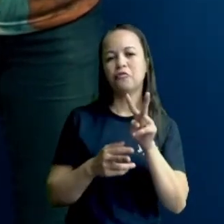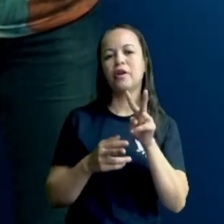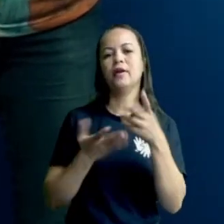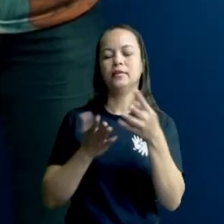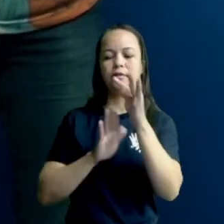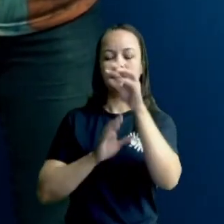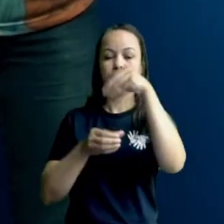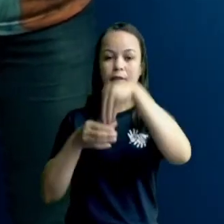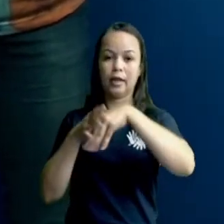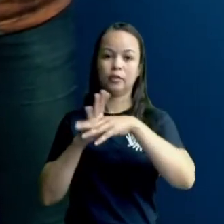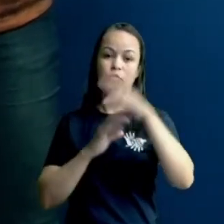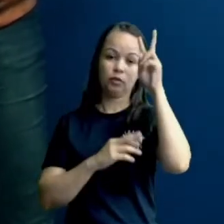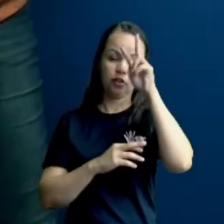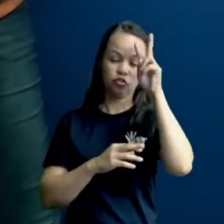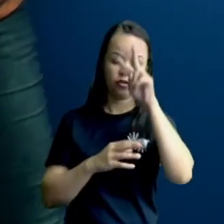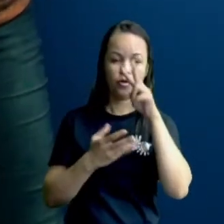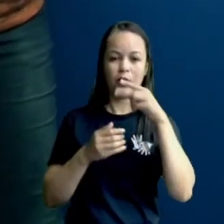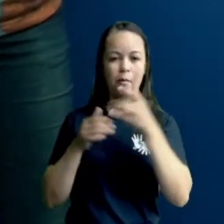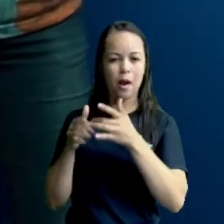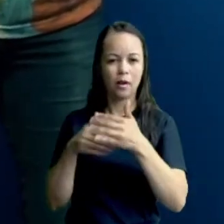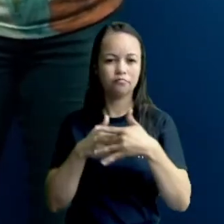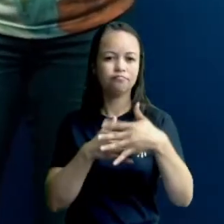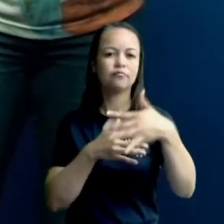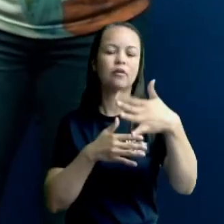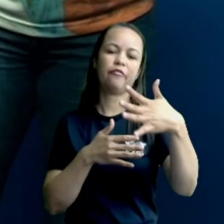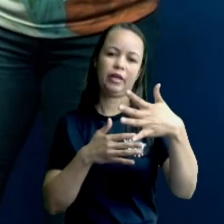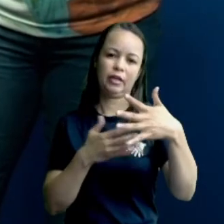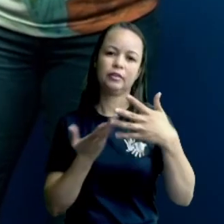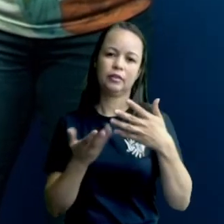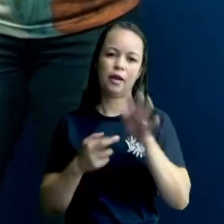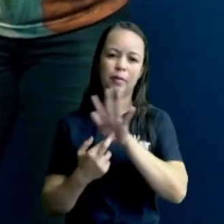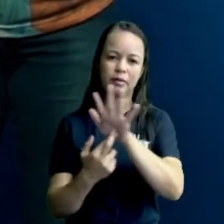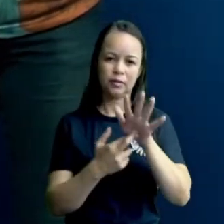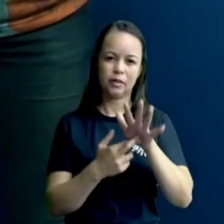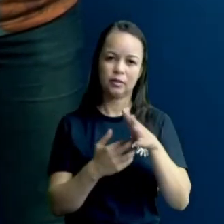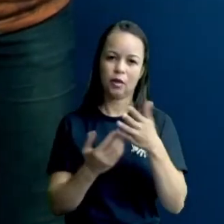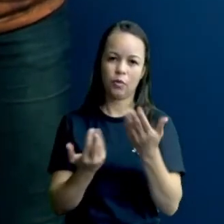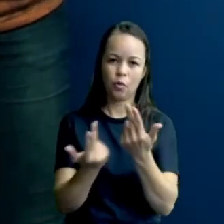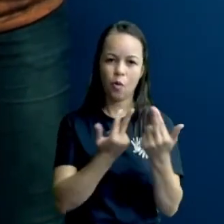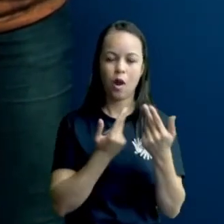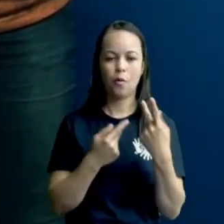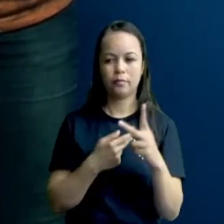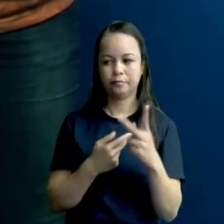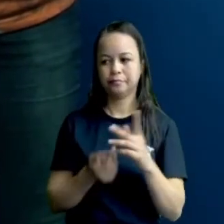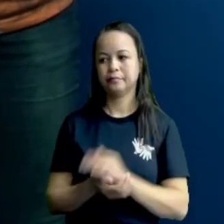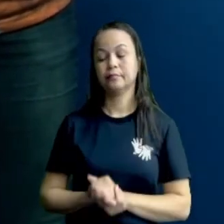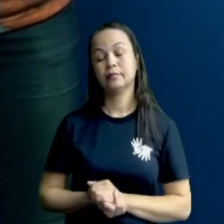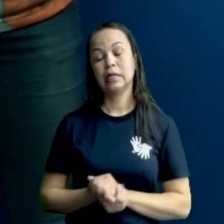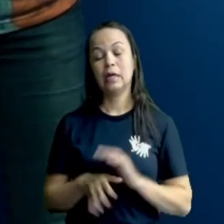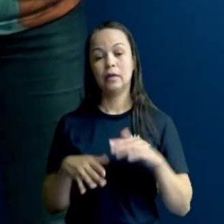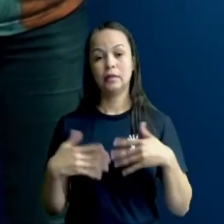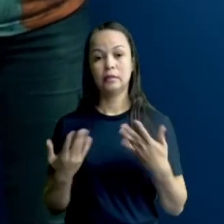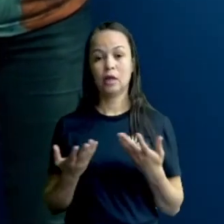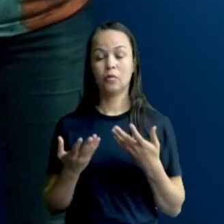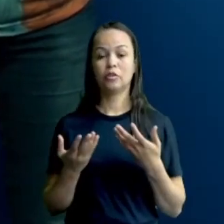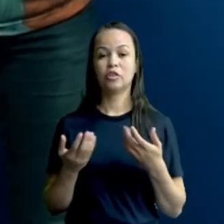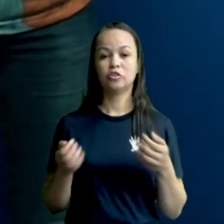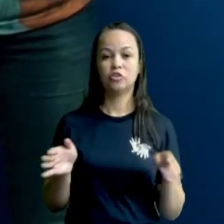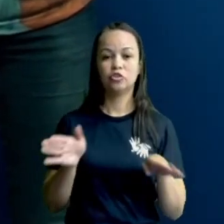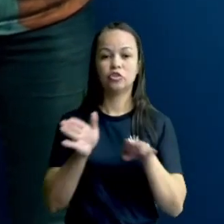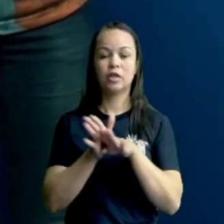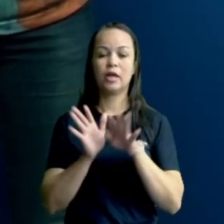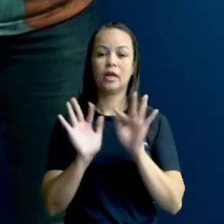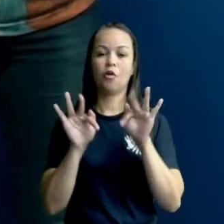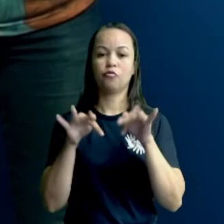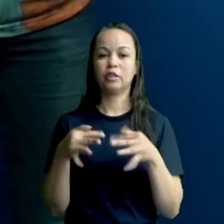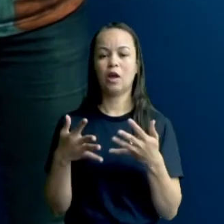mais à frente, mais representações como essa. Beleza? Então, a gente chega ao final, mas eu queria ir para o quadro rapidinho